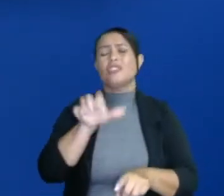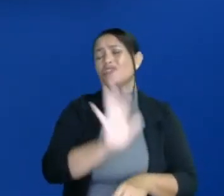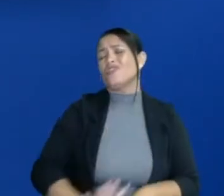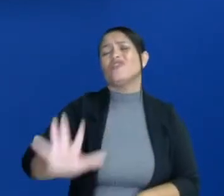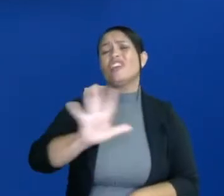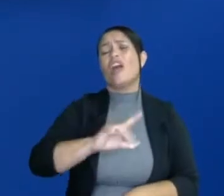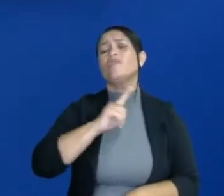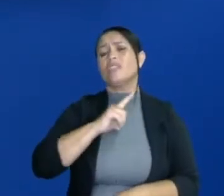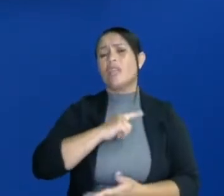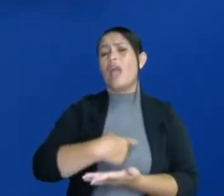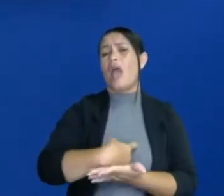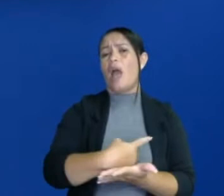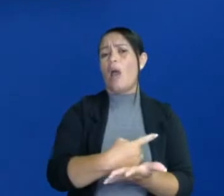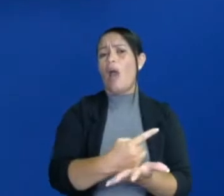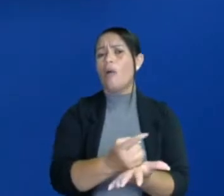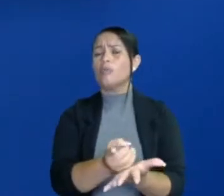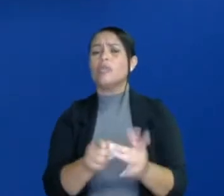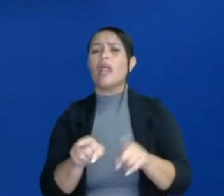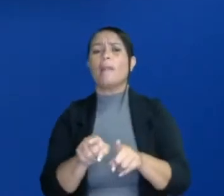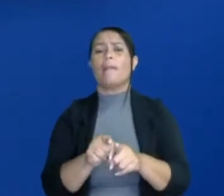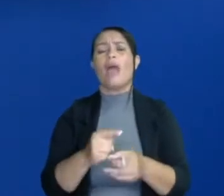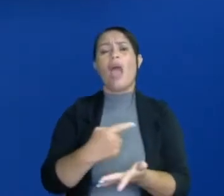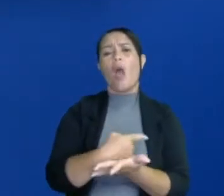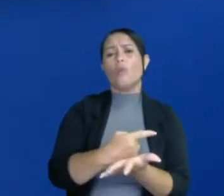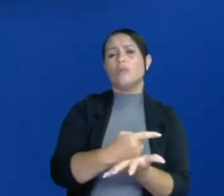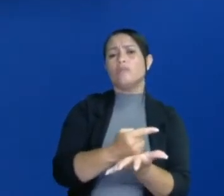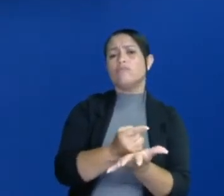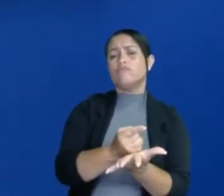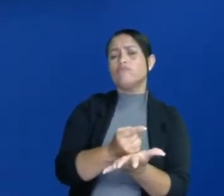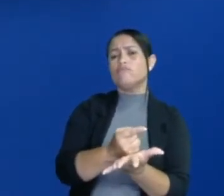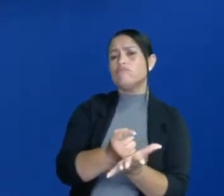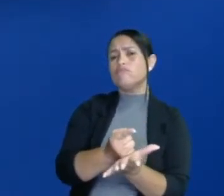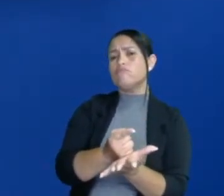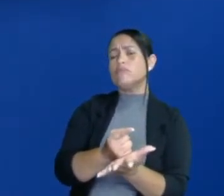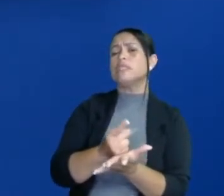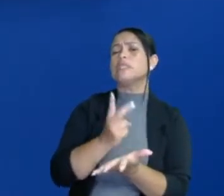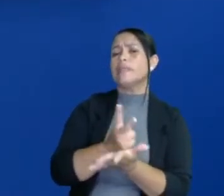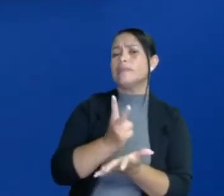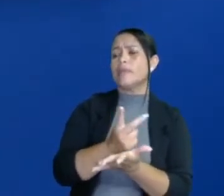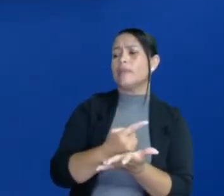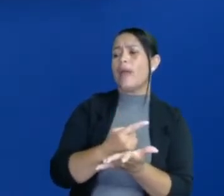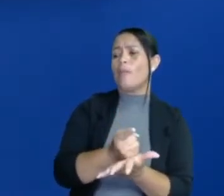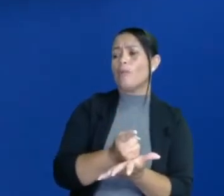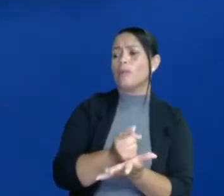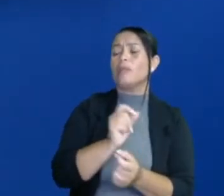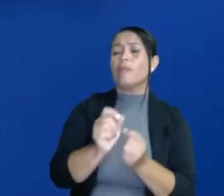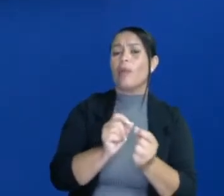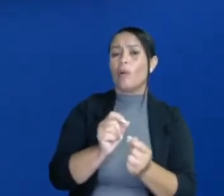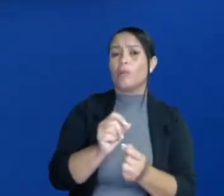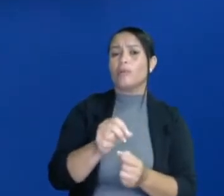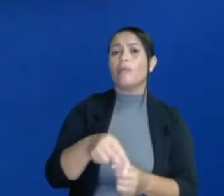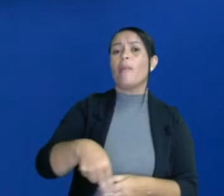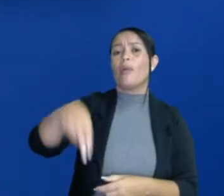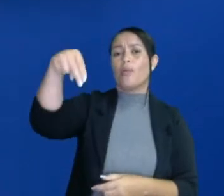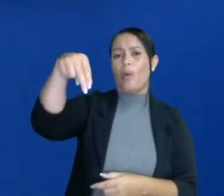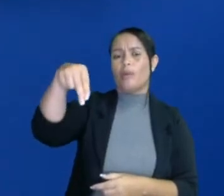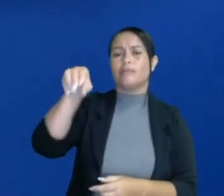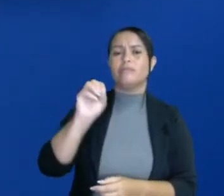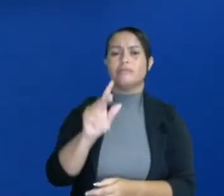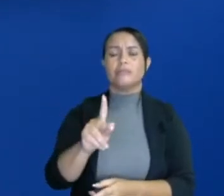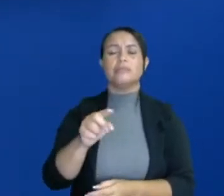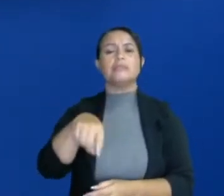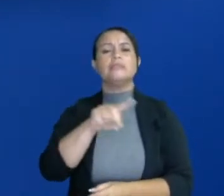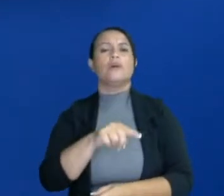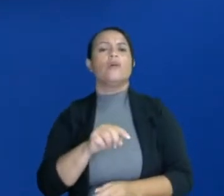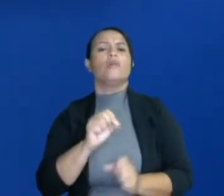geral, você tem a bússola, a agulha dela vai estar sendo guiada e vai estar sempre apontando exatamente para o norte, tá ok? E